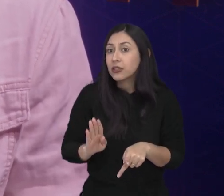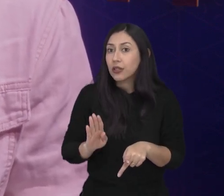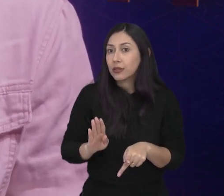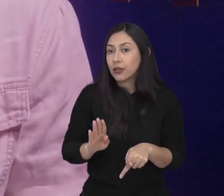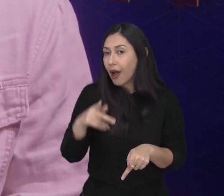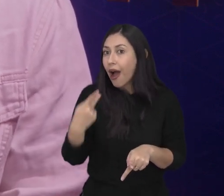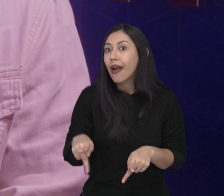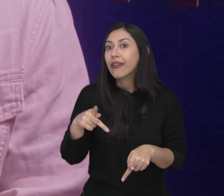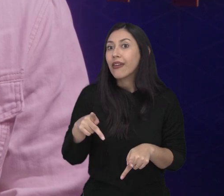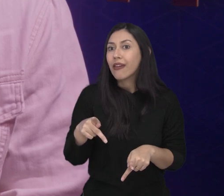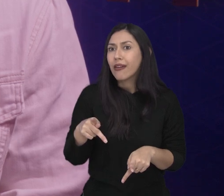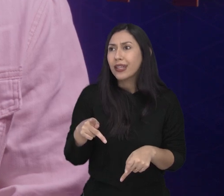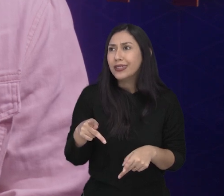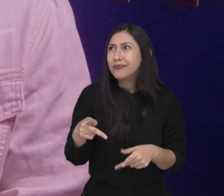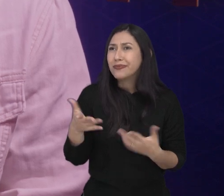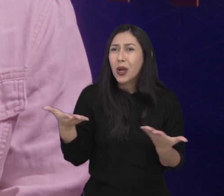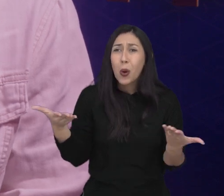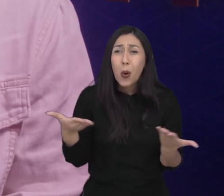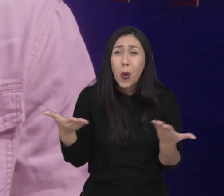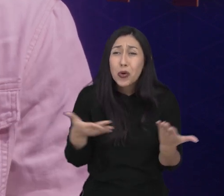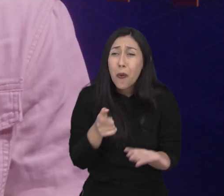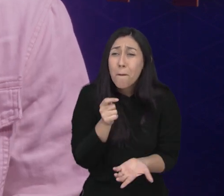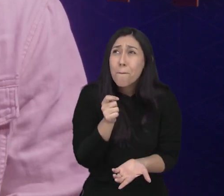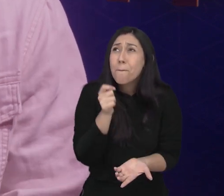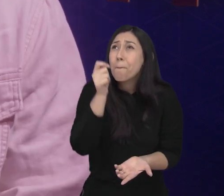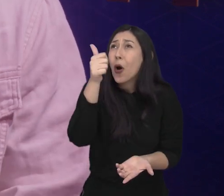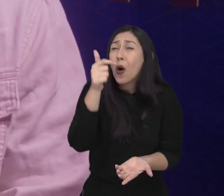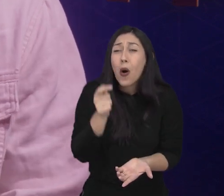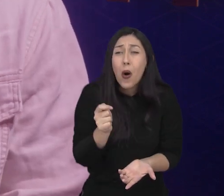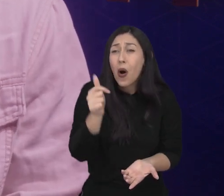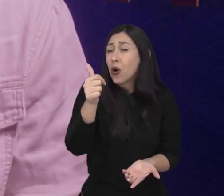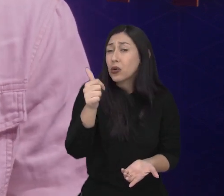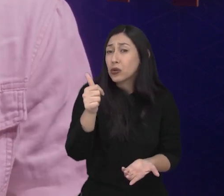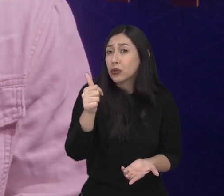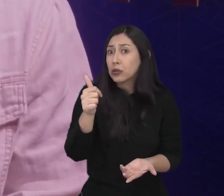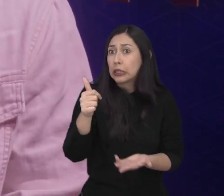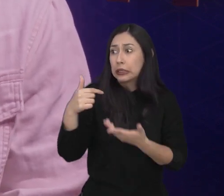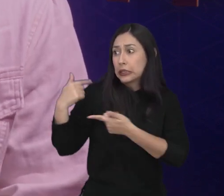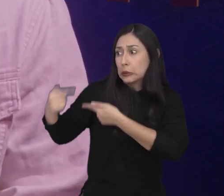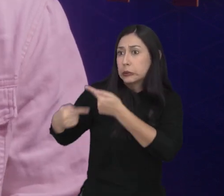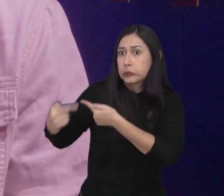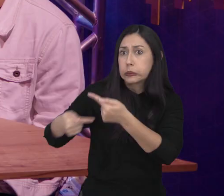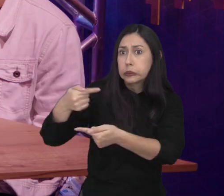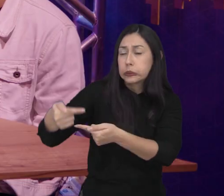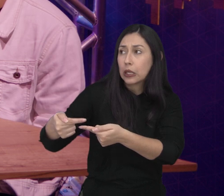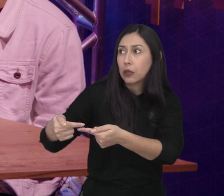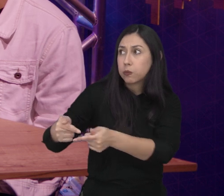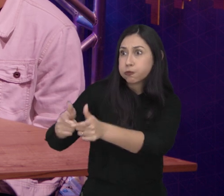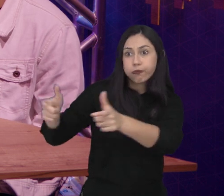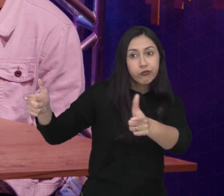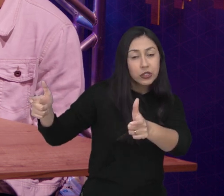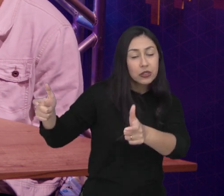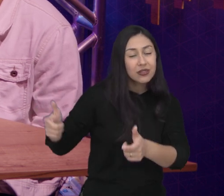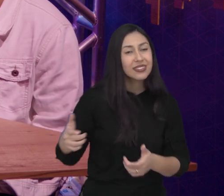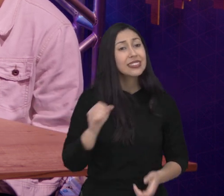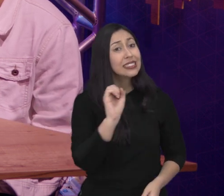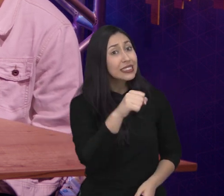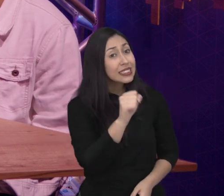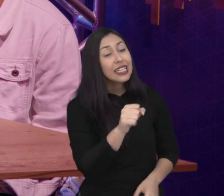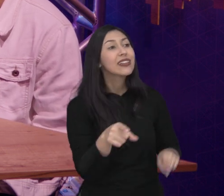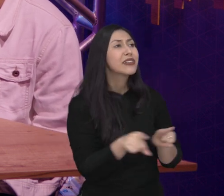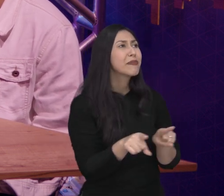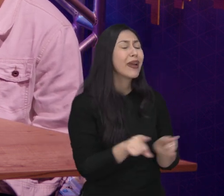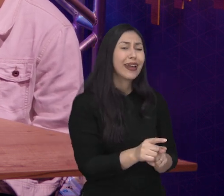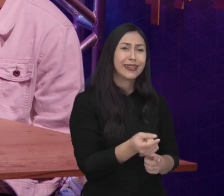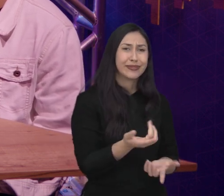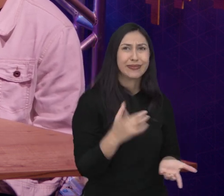aqui, né, o número deles é muito menor do que os de descendentes de imigrantes. Perfeito. E fica até difícil